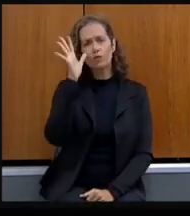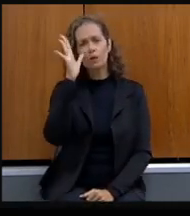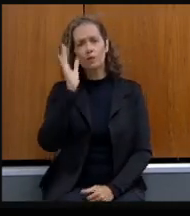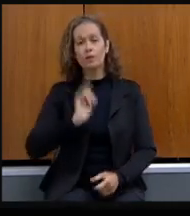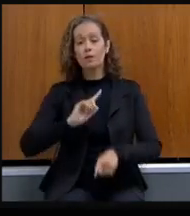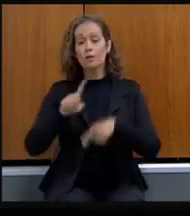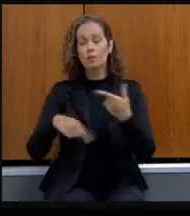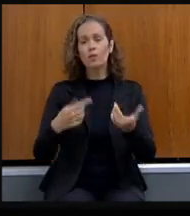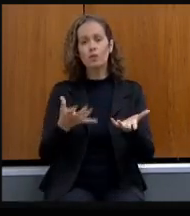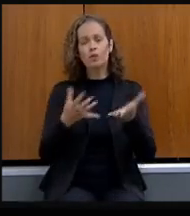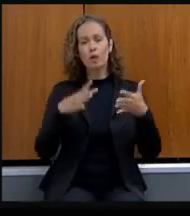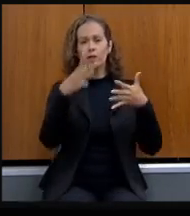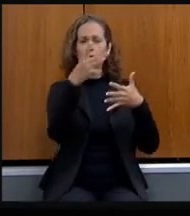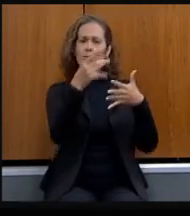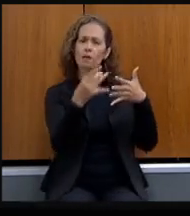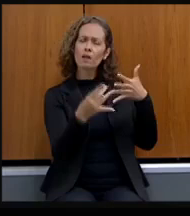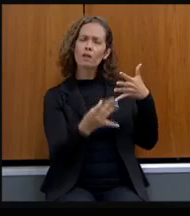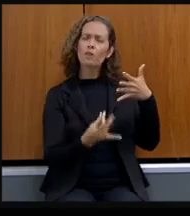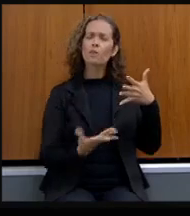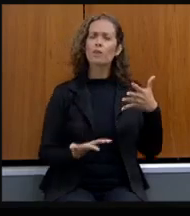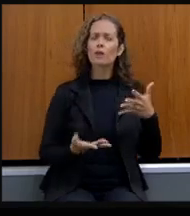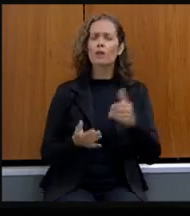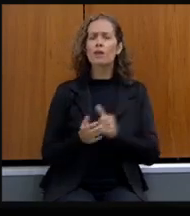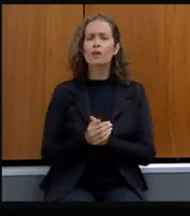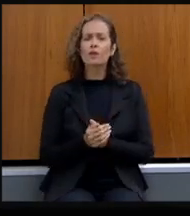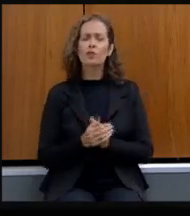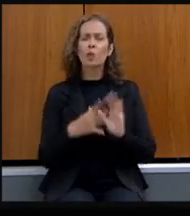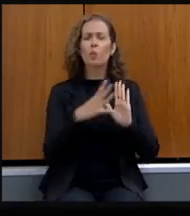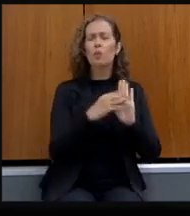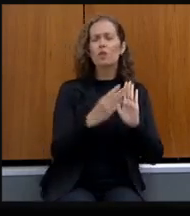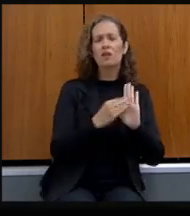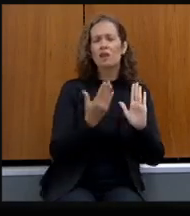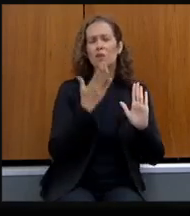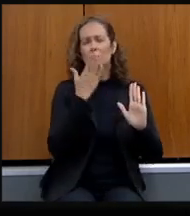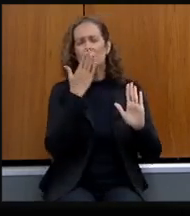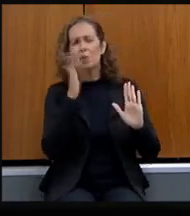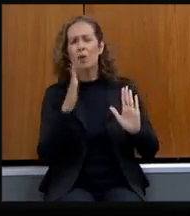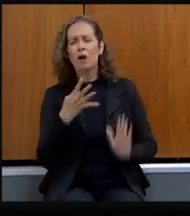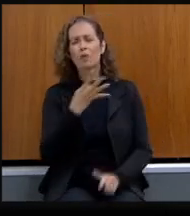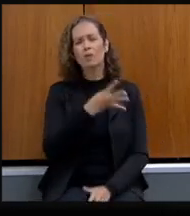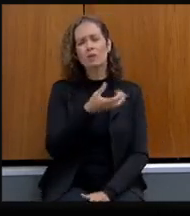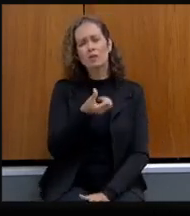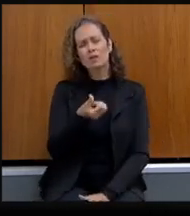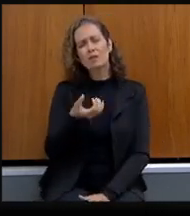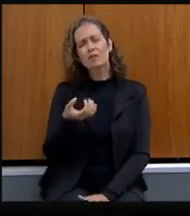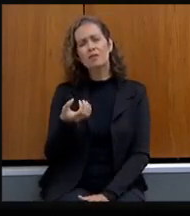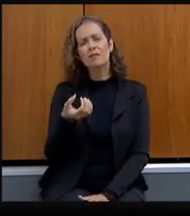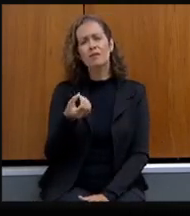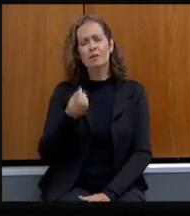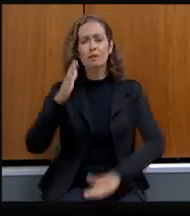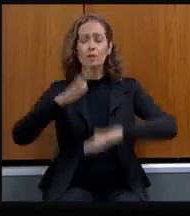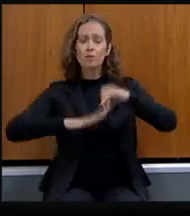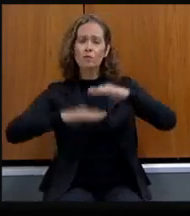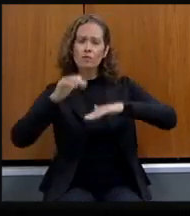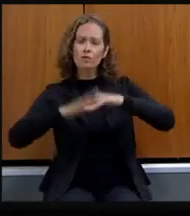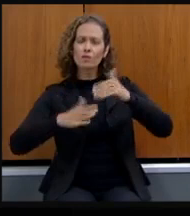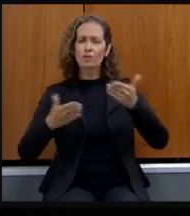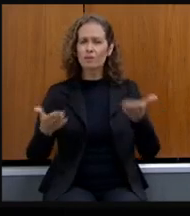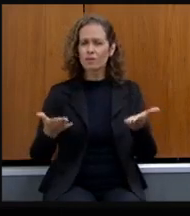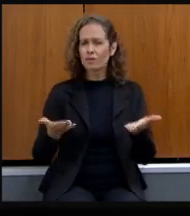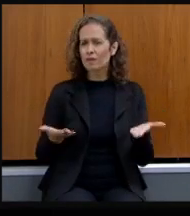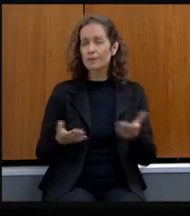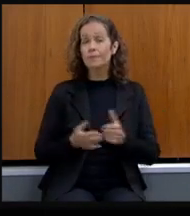não deve pagamento é para onde exata o modelo a ser adotado desde 470 profissionais mencionados